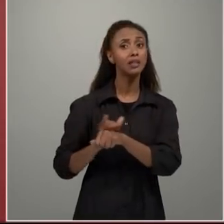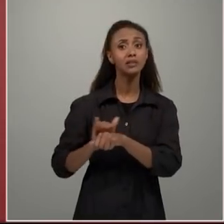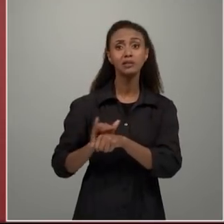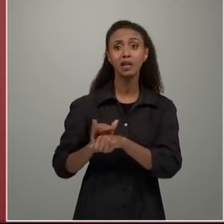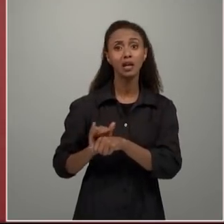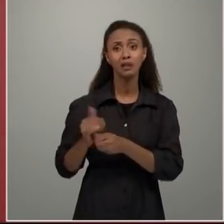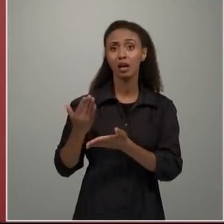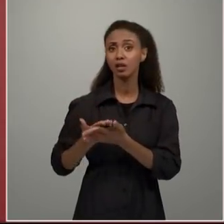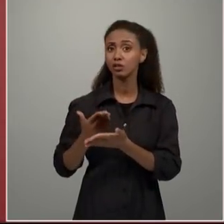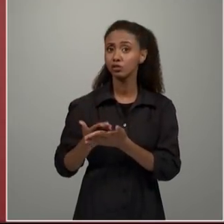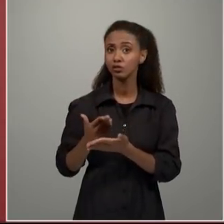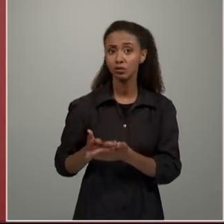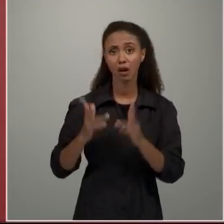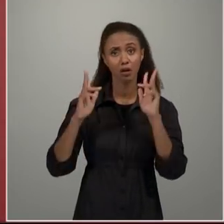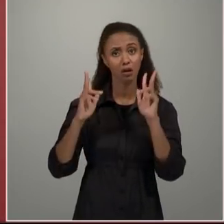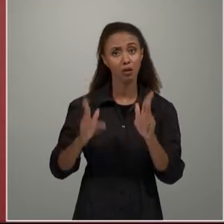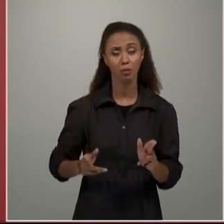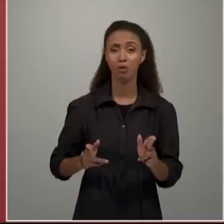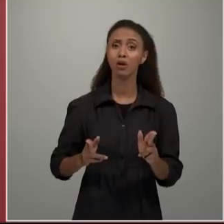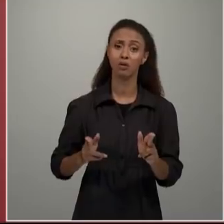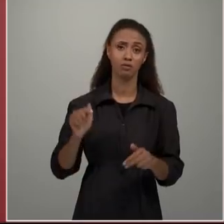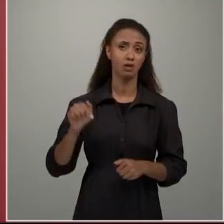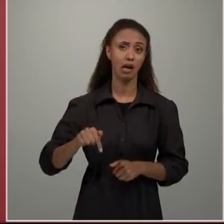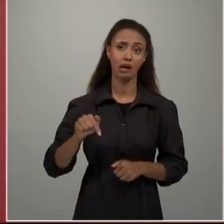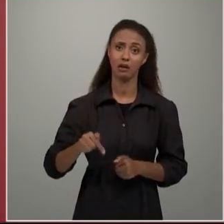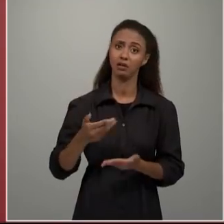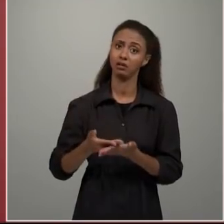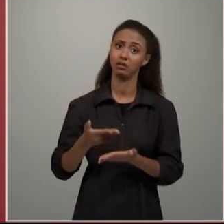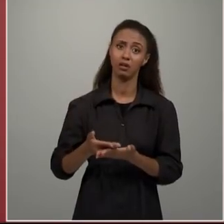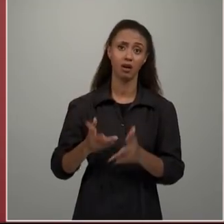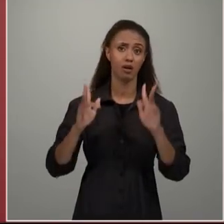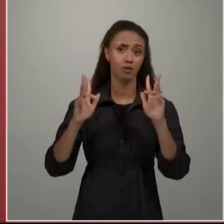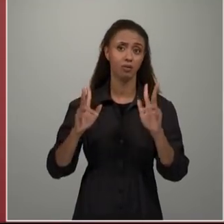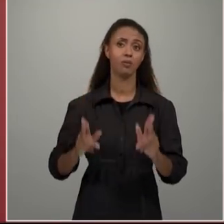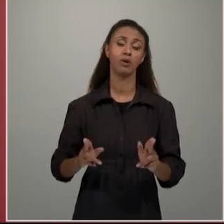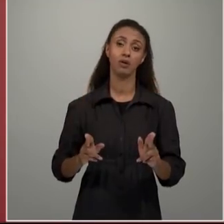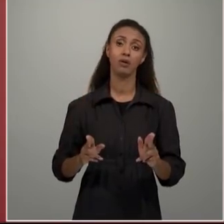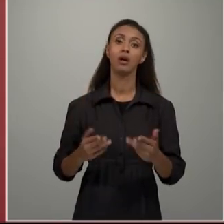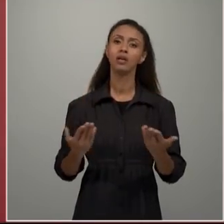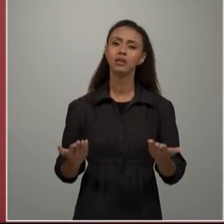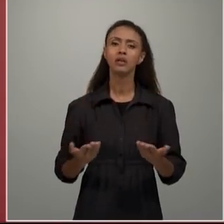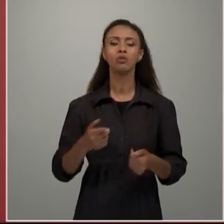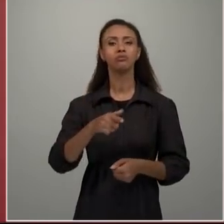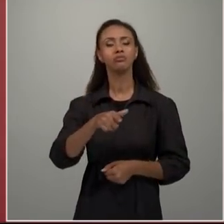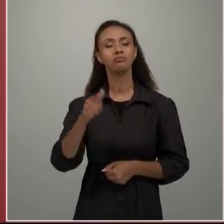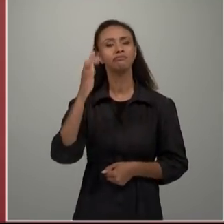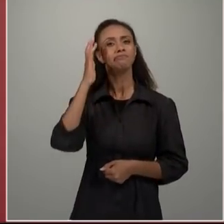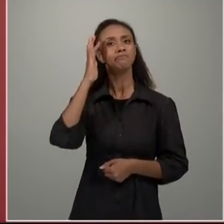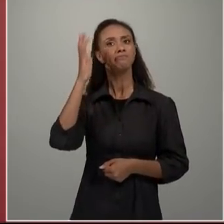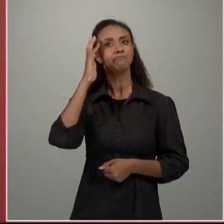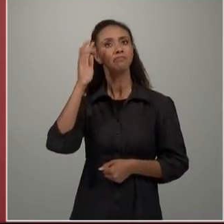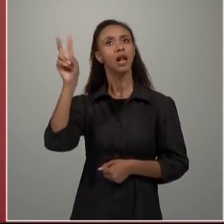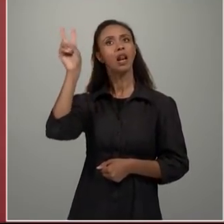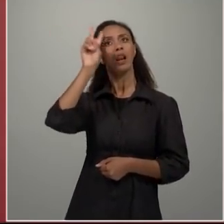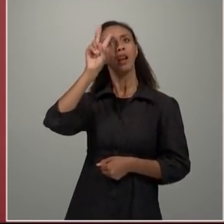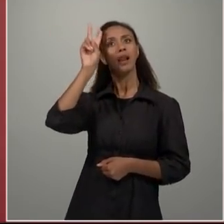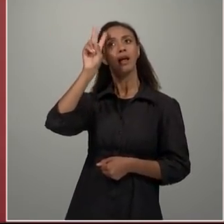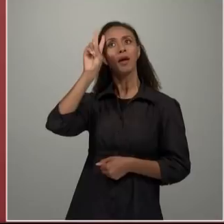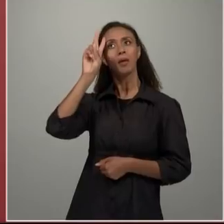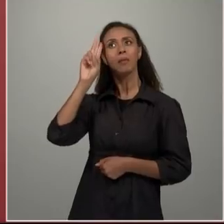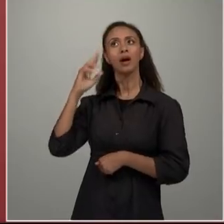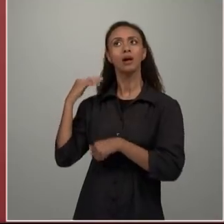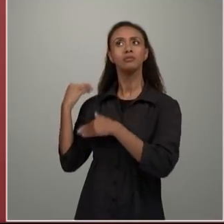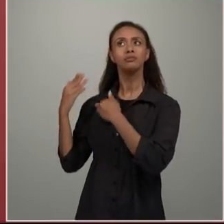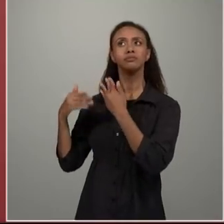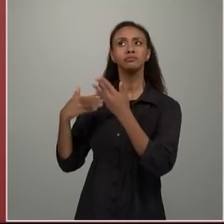trabalhamos com vocês aqui na nossa alma então a gente vai procurar refletir todo o nosso trabalho para a prova